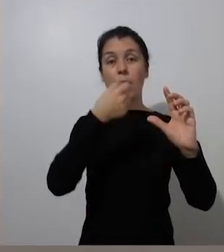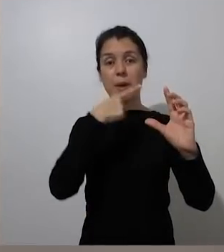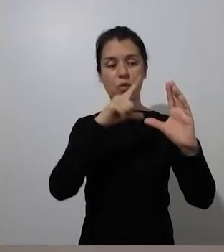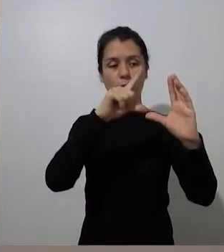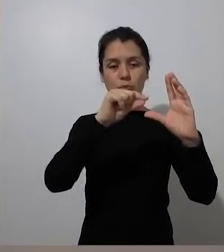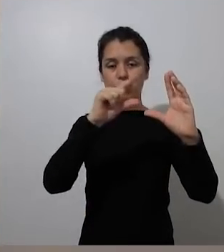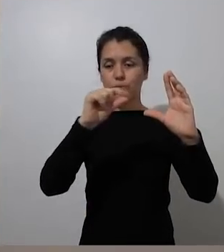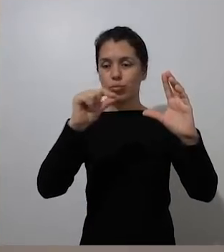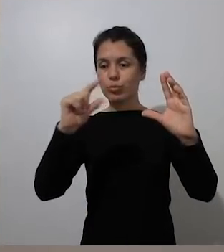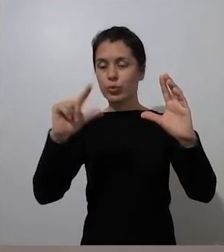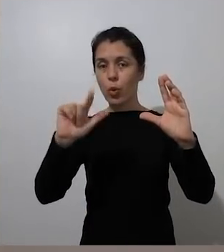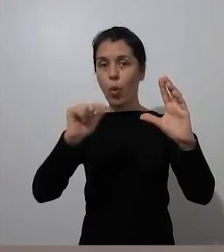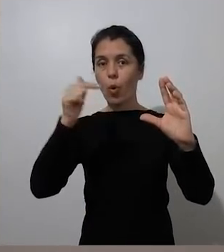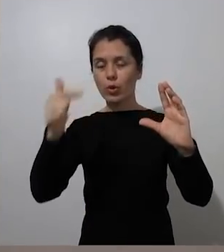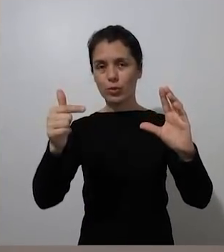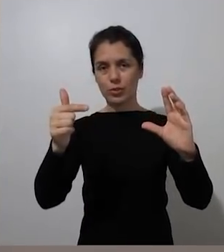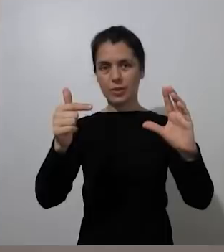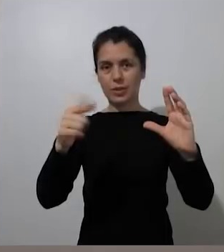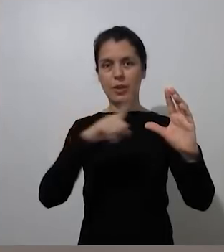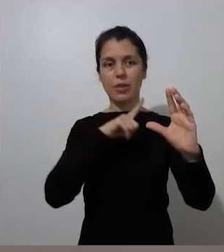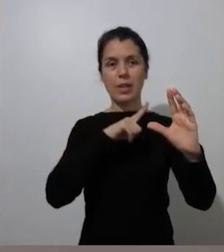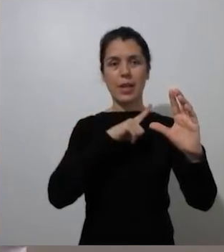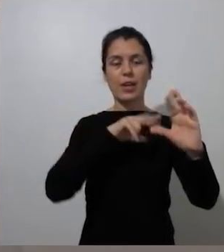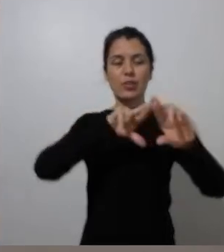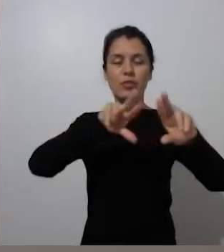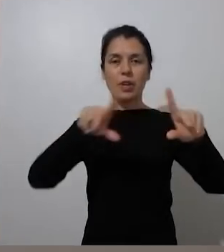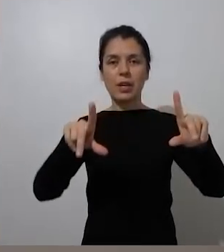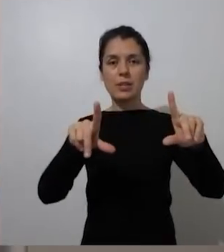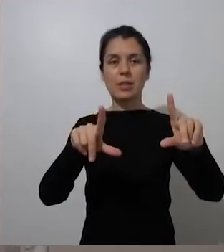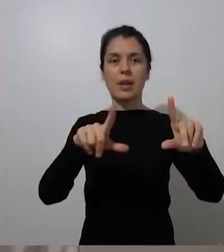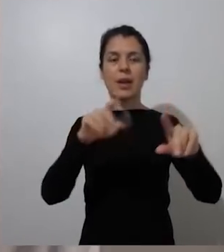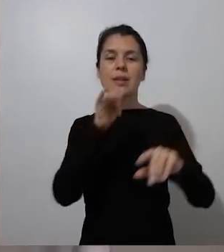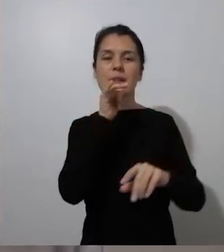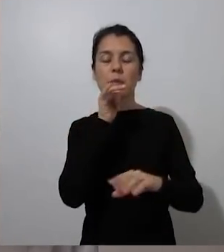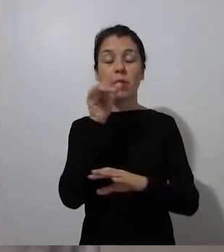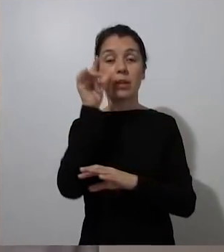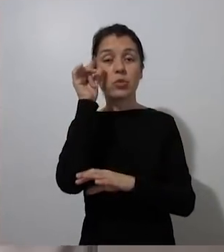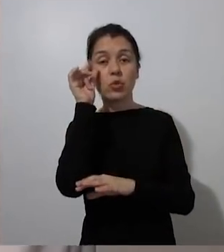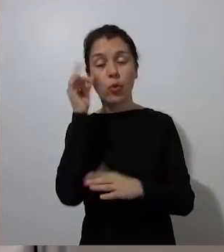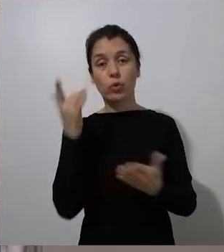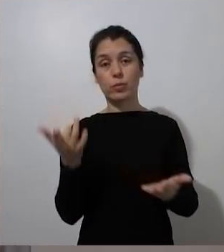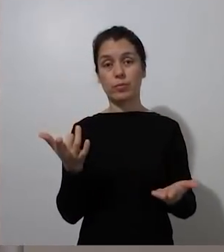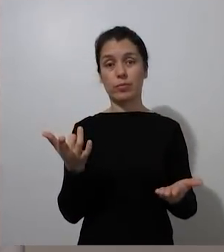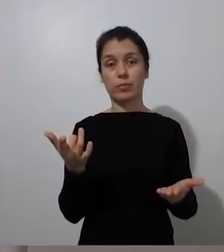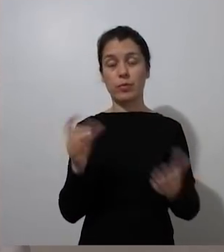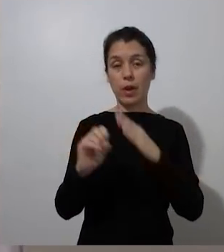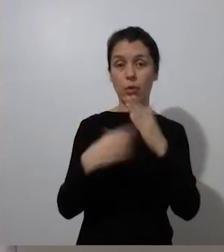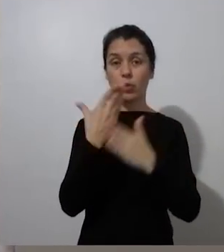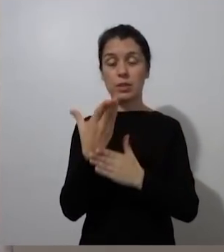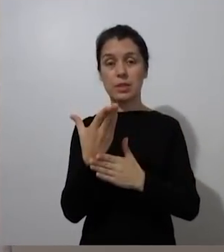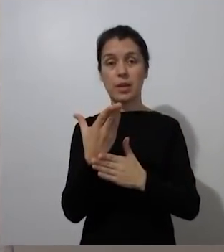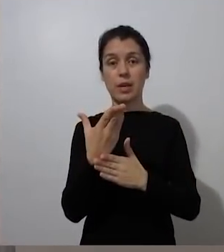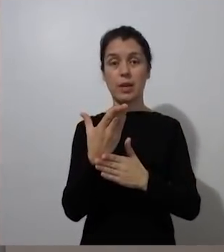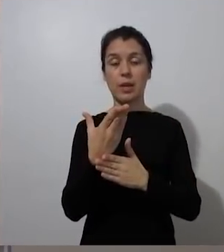em outros neurotransmissores. E aí nós vamos ter assim, neurotransmissor, por exemplo, histamínico, que vai dar sono. Nós vamos ter neurotransmissores que